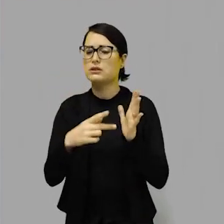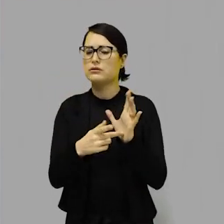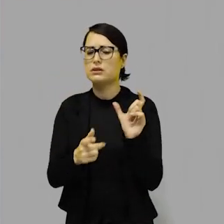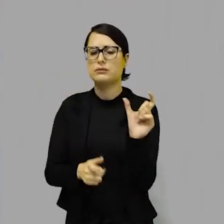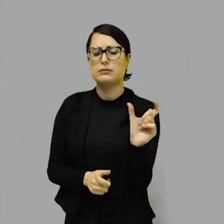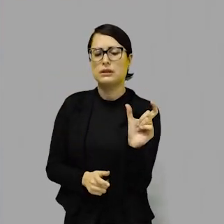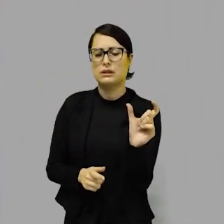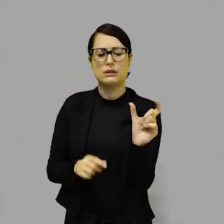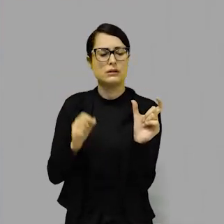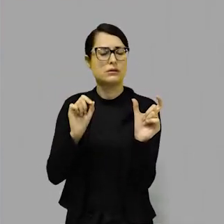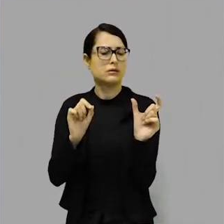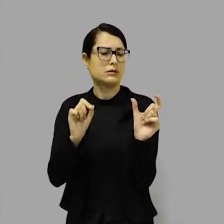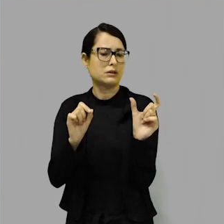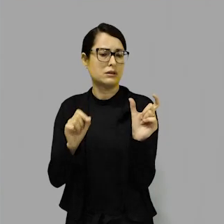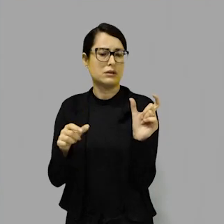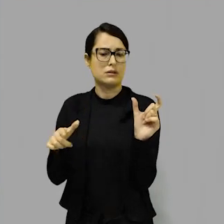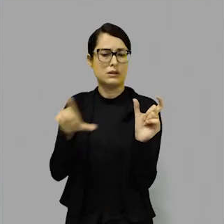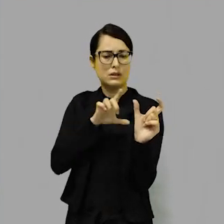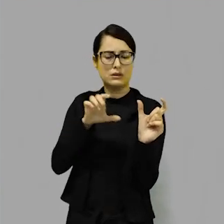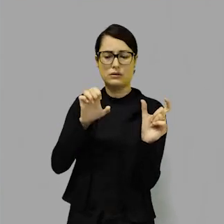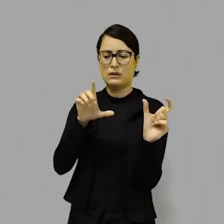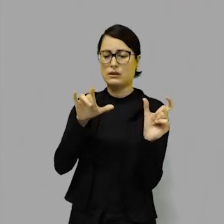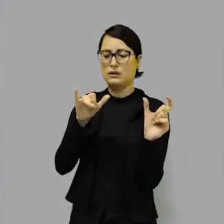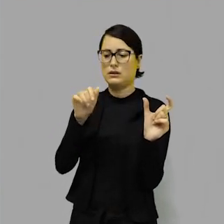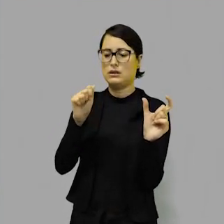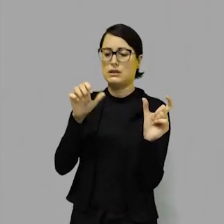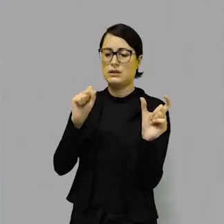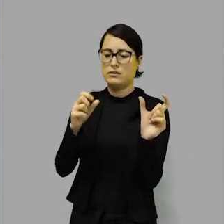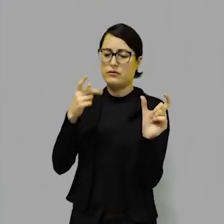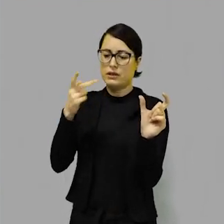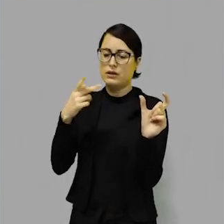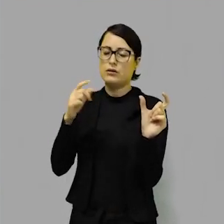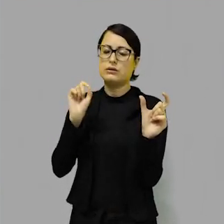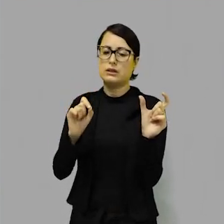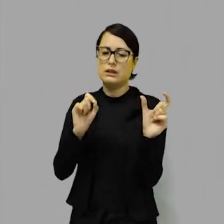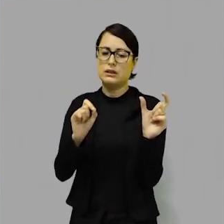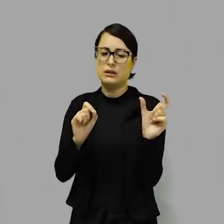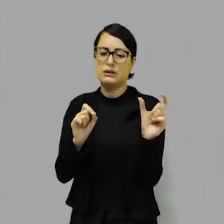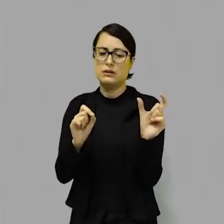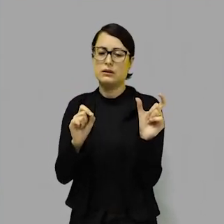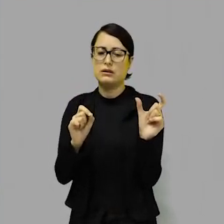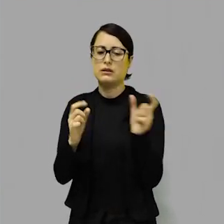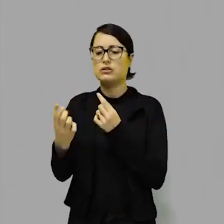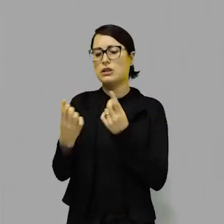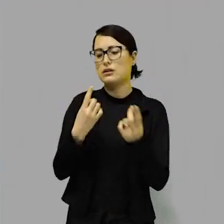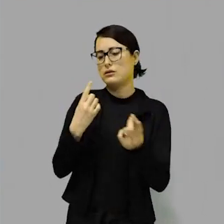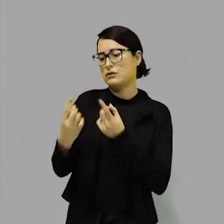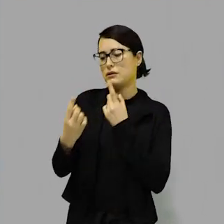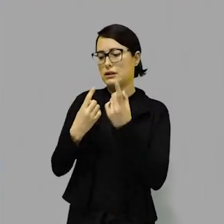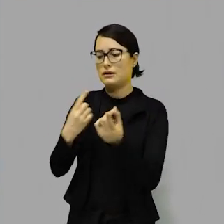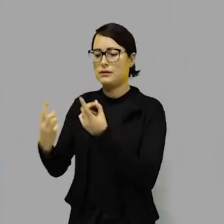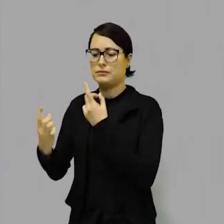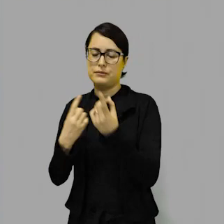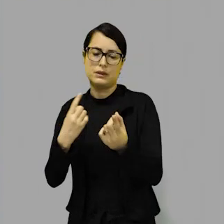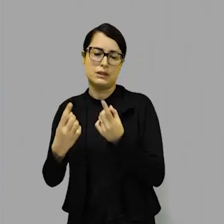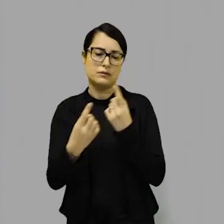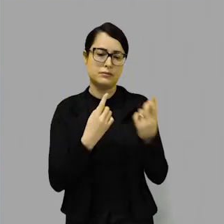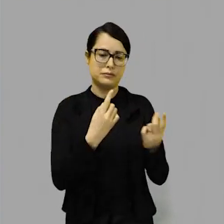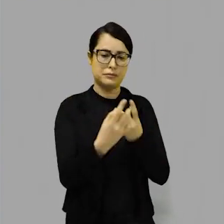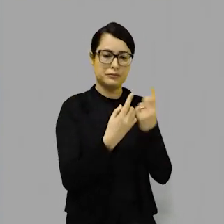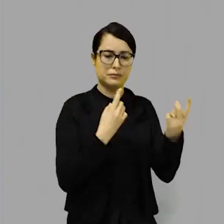aquilo que o Elias falou ainda há pouco. É como se fosse uma forma dialogada, uma